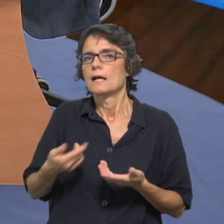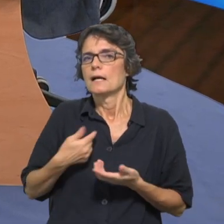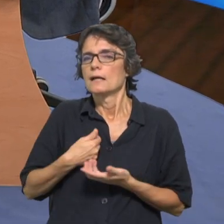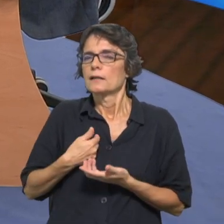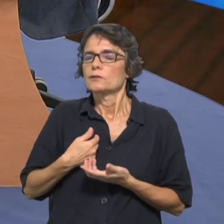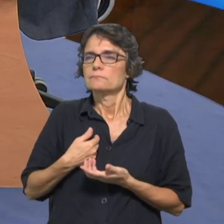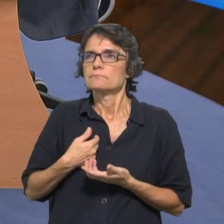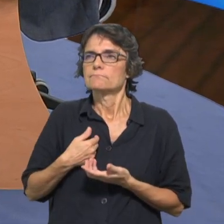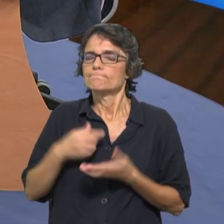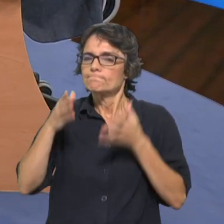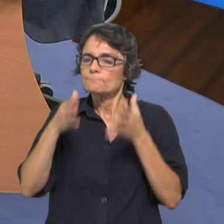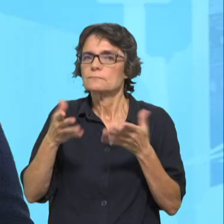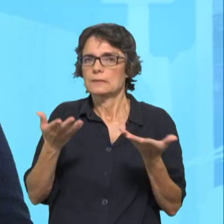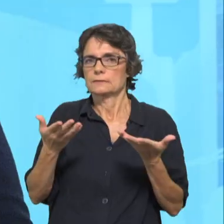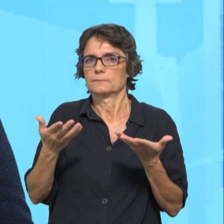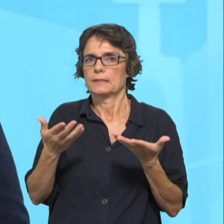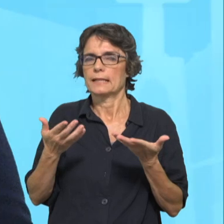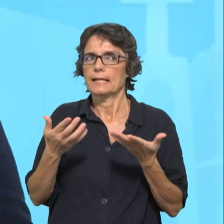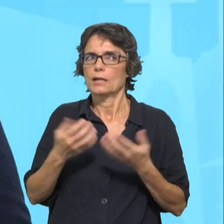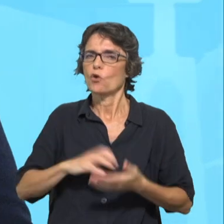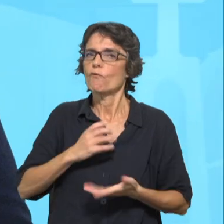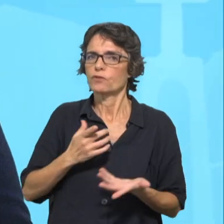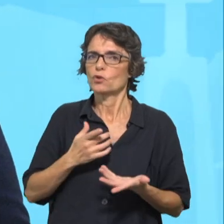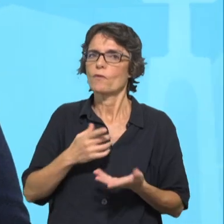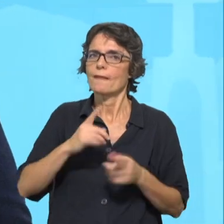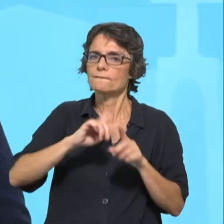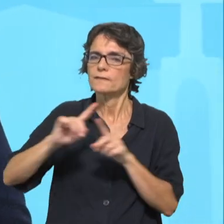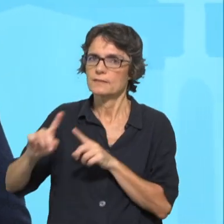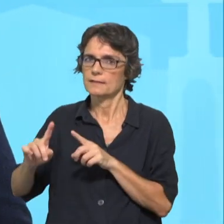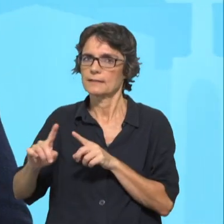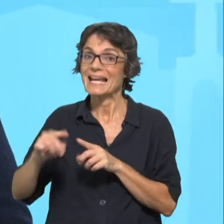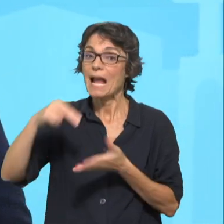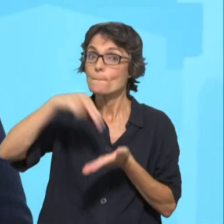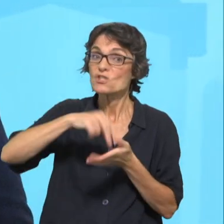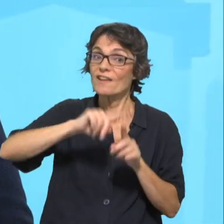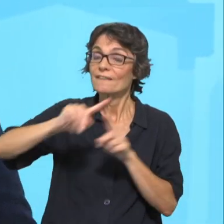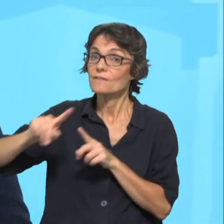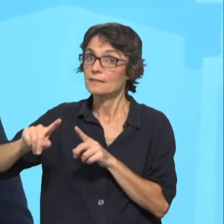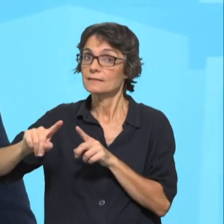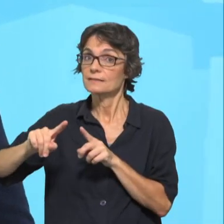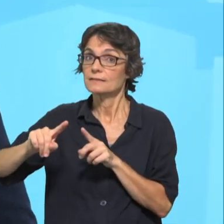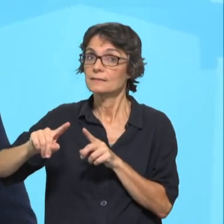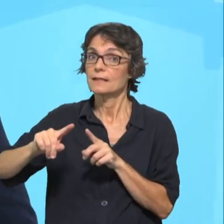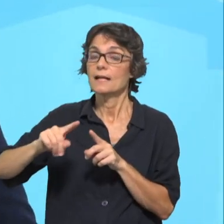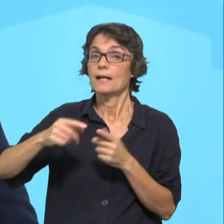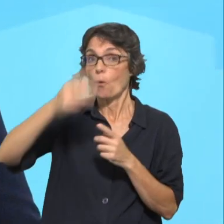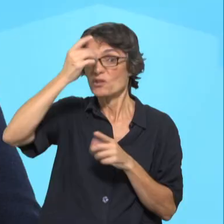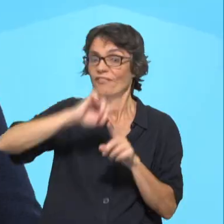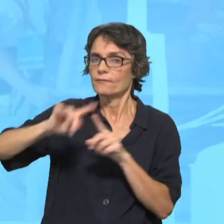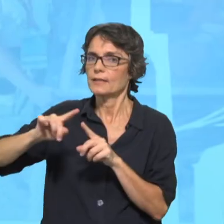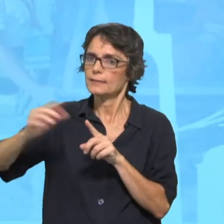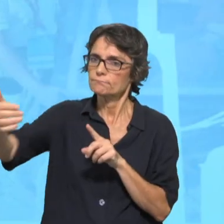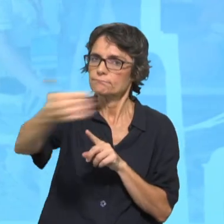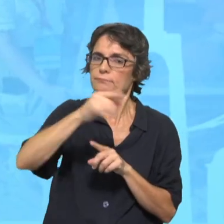diversidade e na capacidade que as vozes diversas têm de se ouvir umas às outras. Otávio, a tua opinião